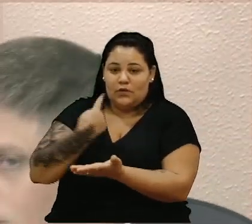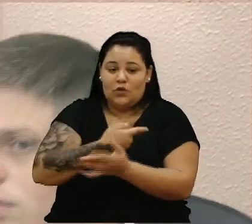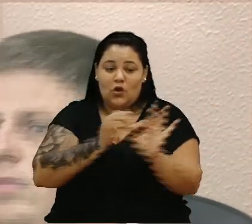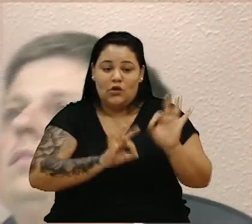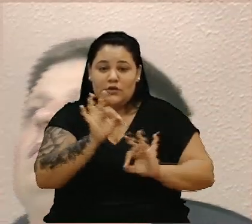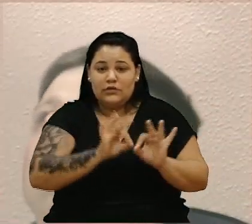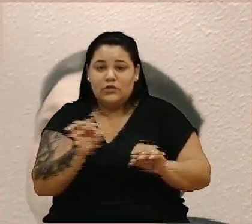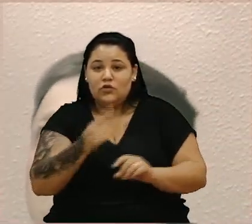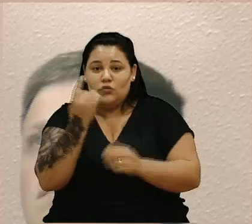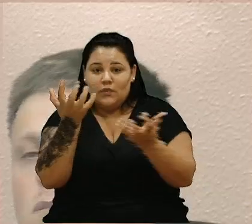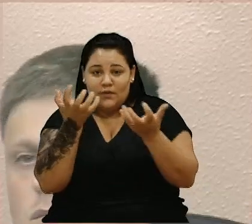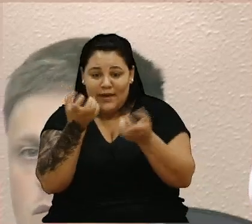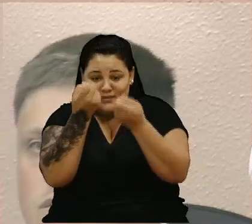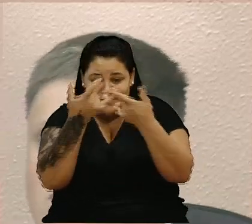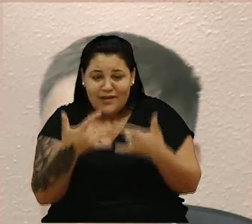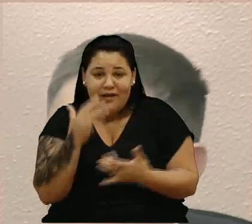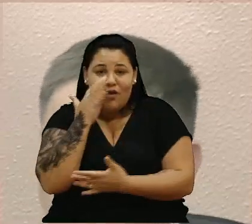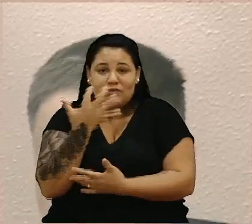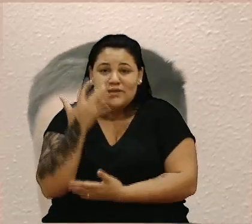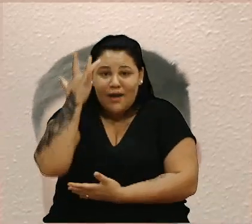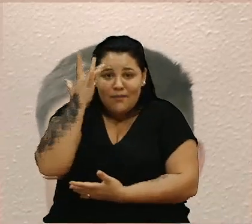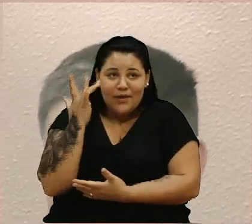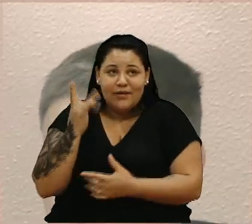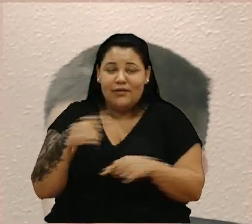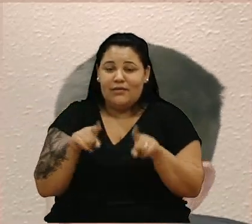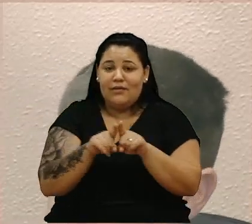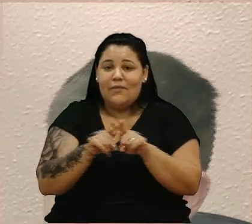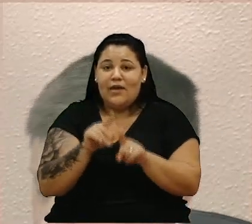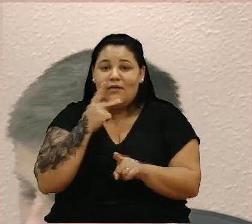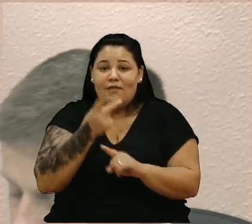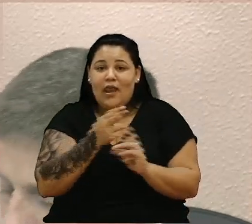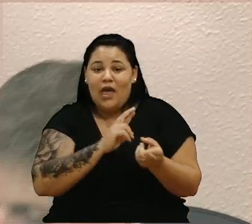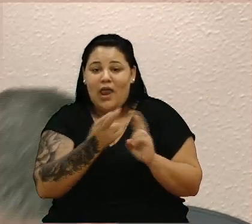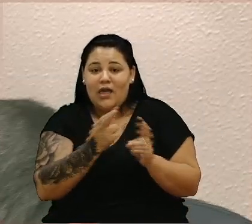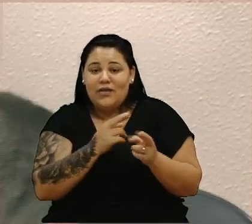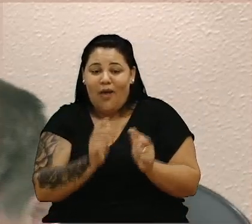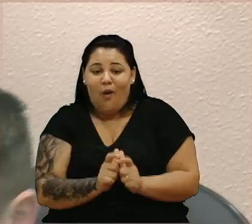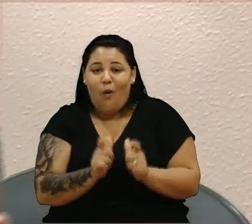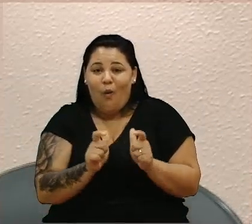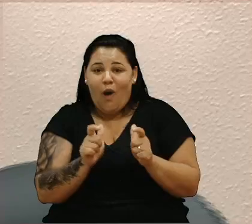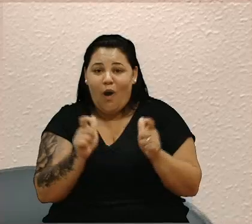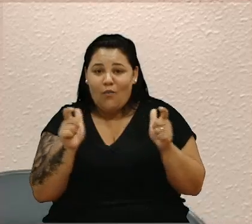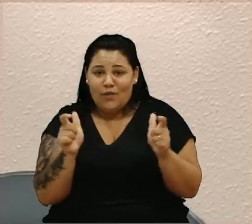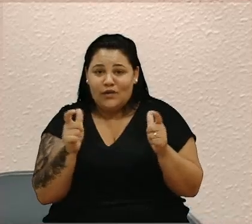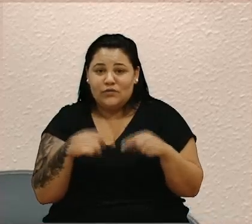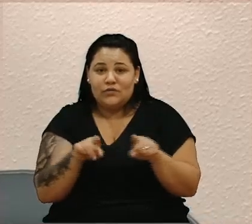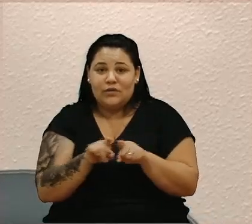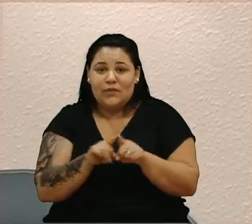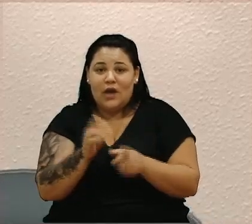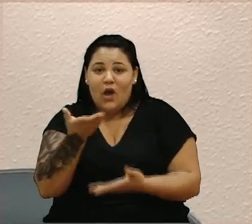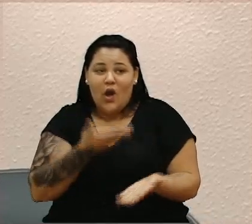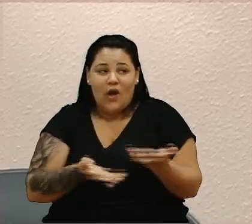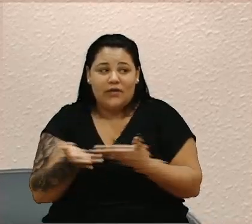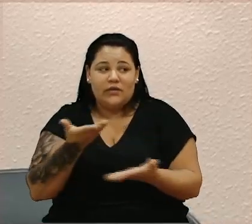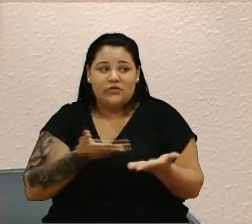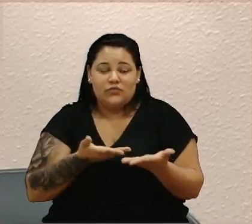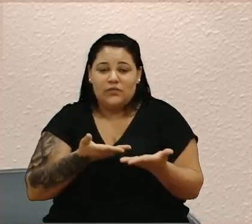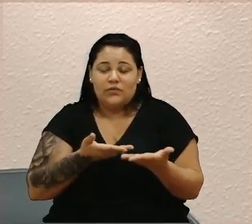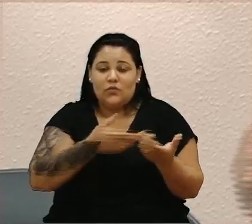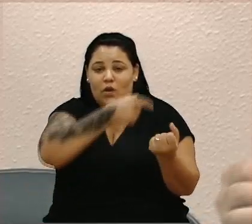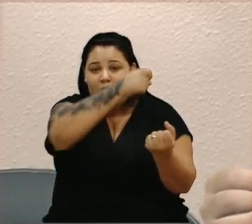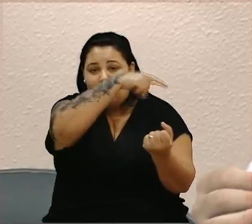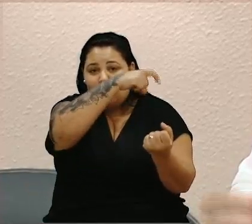destacar que vai acontecer amanhã, que diz respeito à ampliação do atendimento da hemodiálise